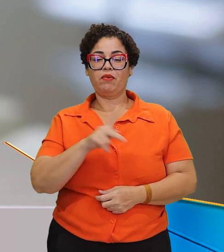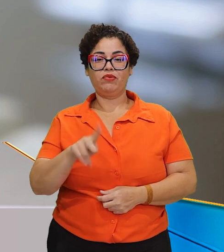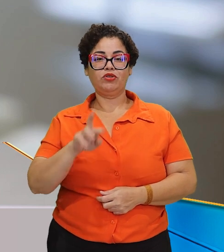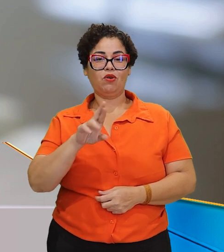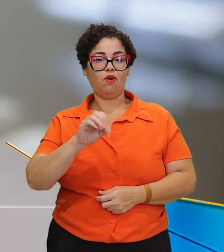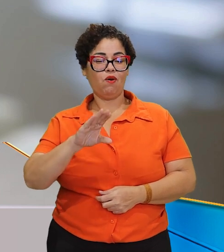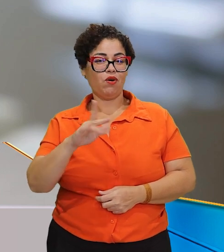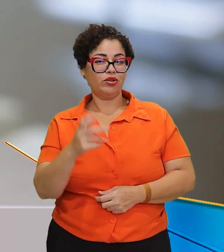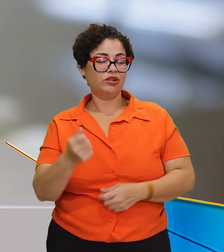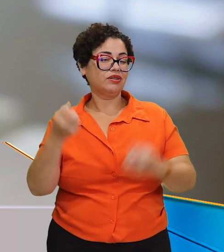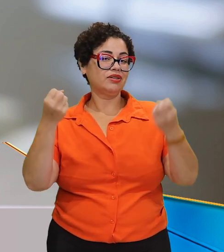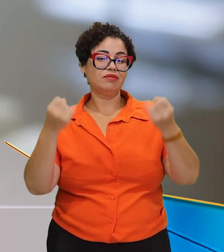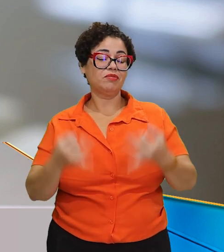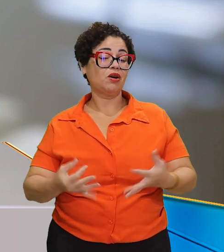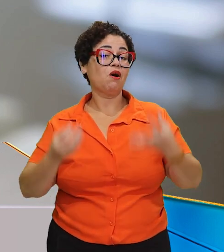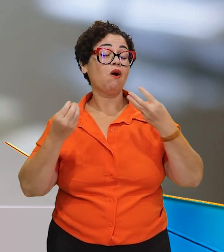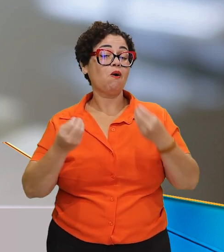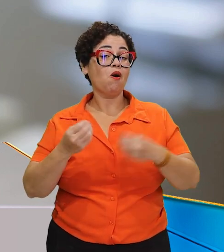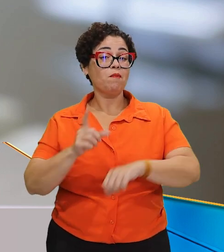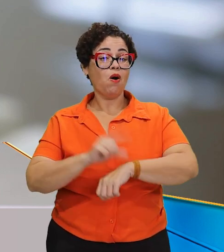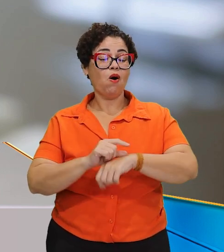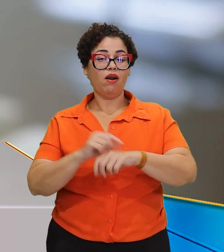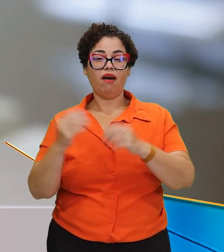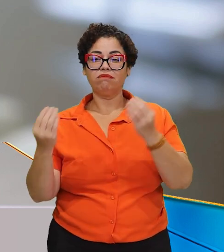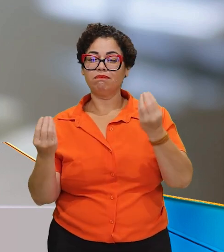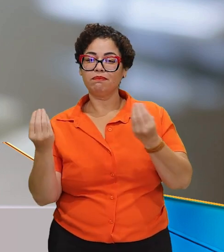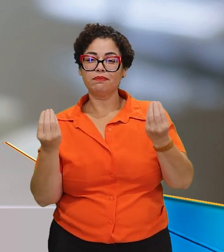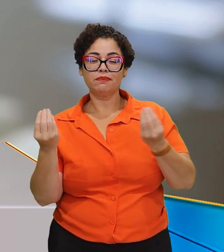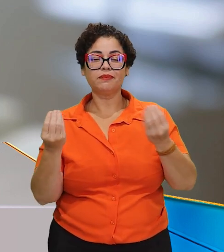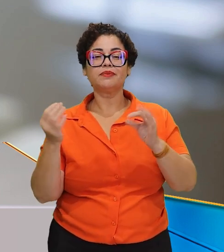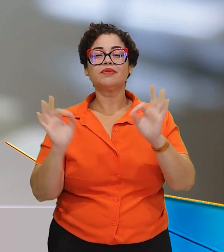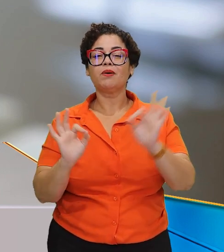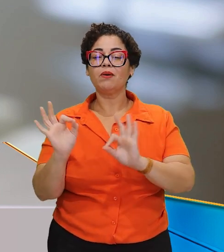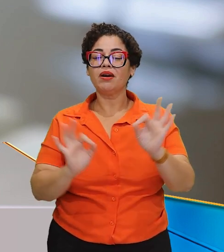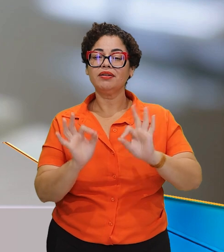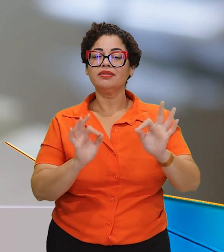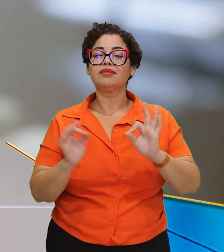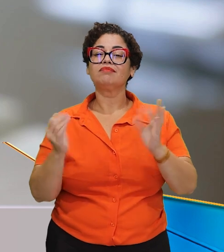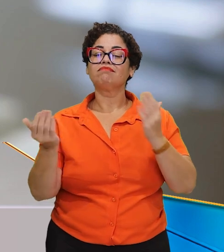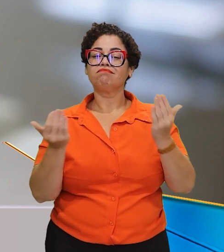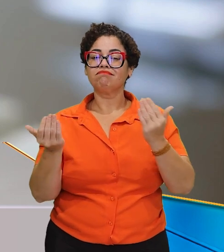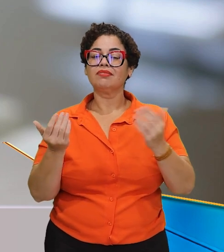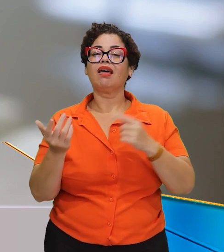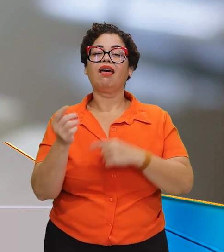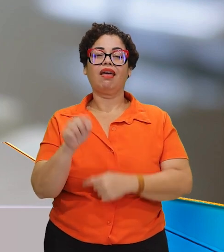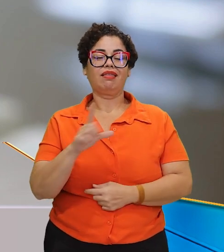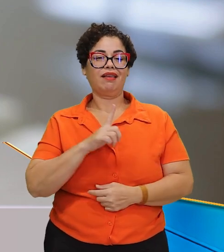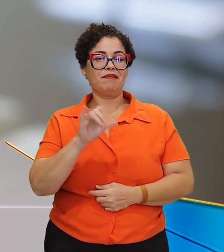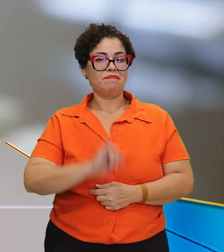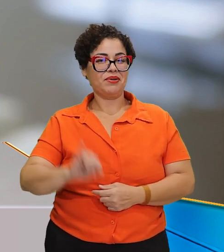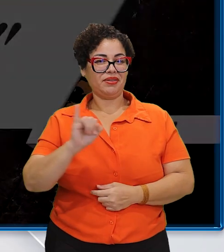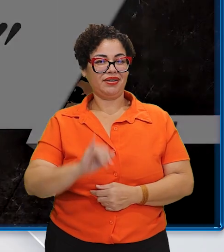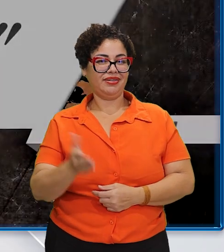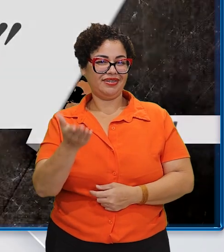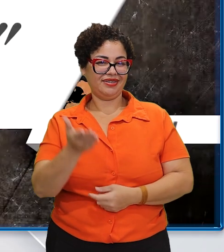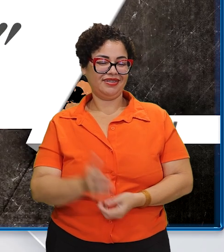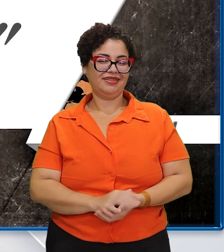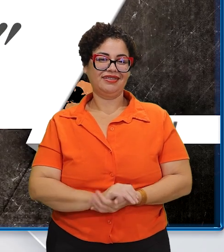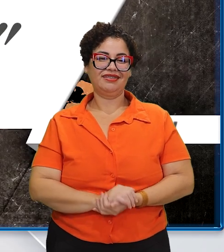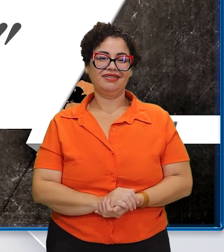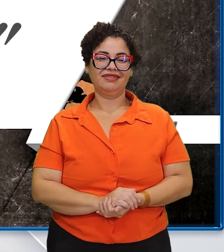Rocha explicando sobre como os fusos horários foram estabelecidos e por que são tão importantes.